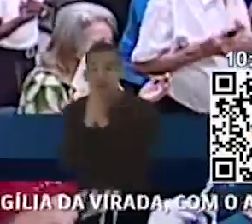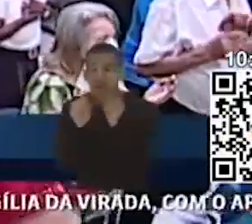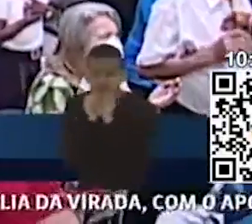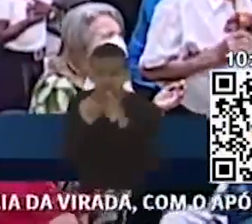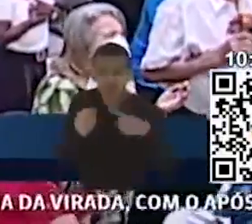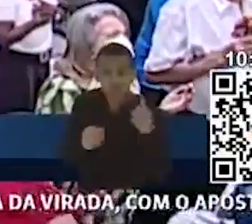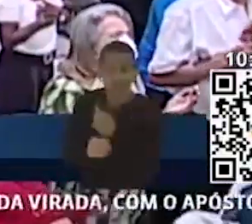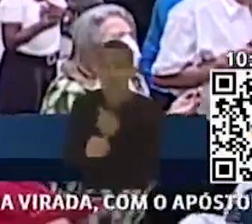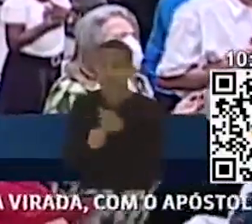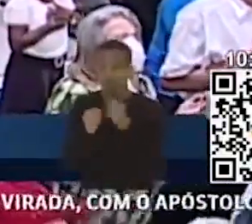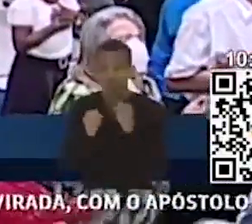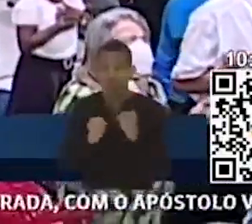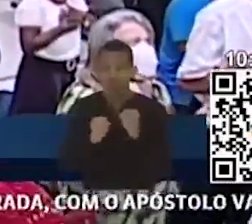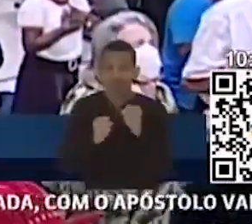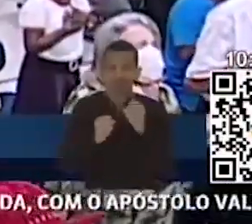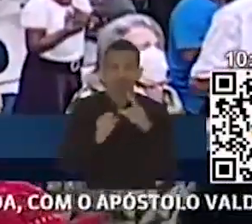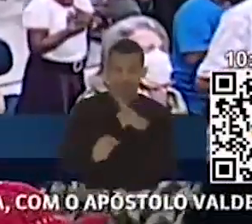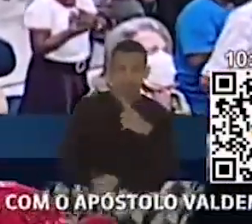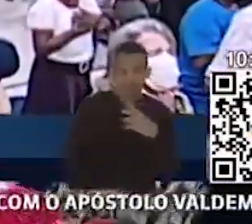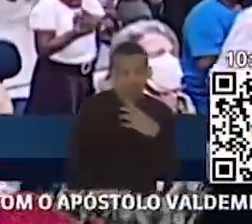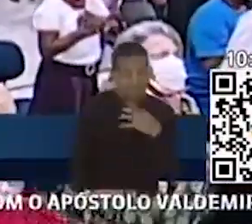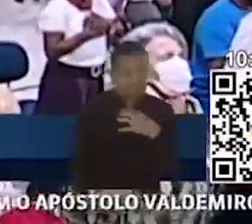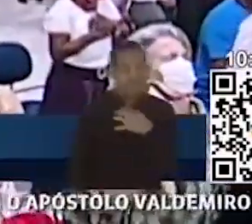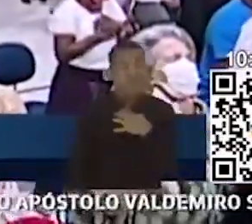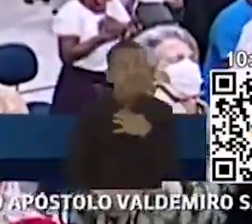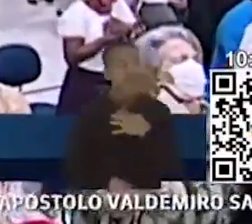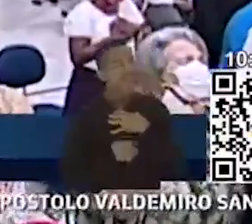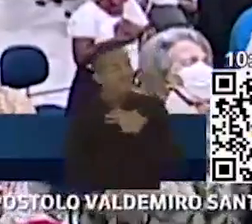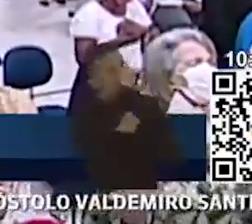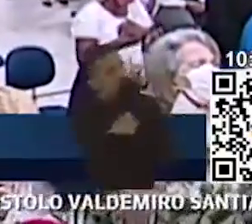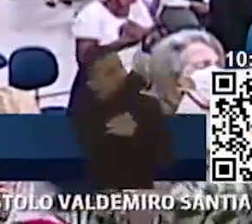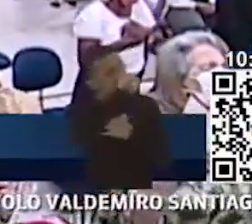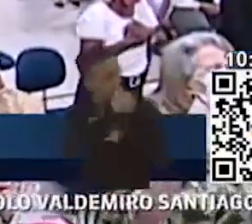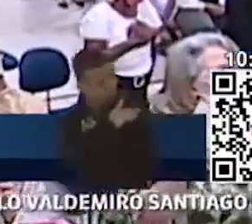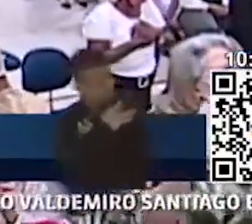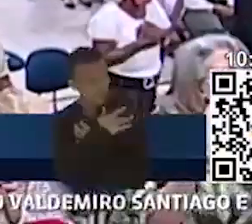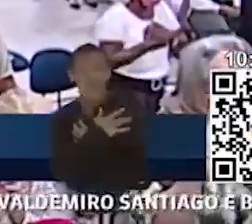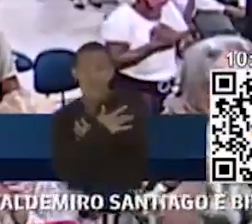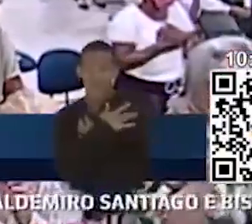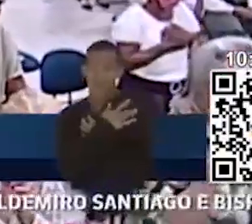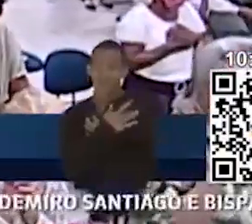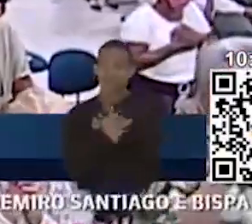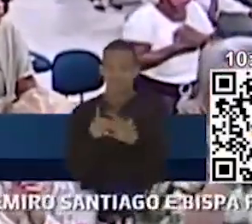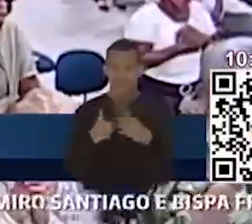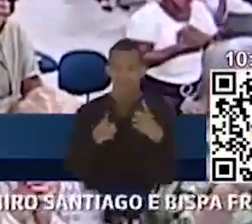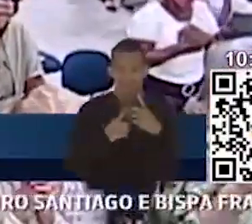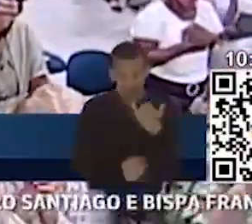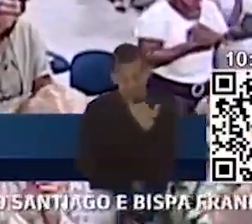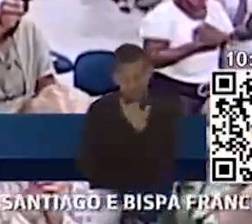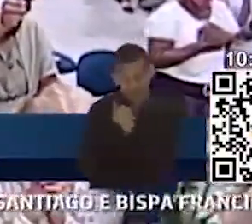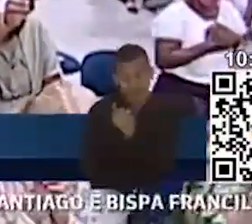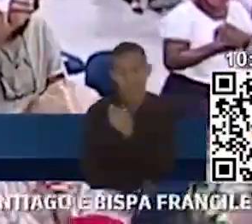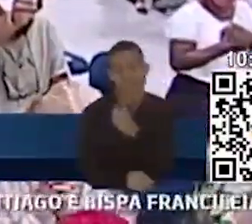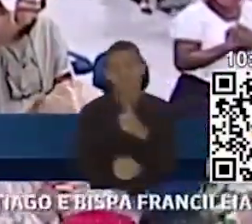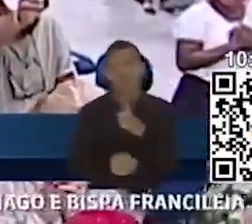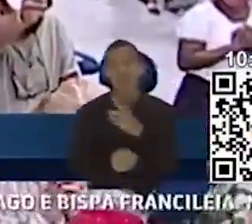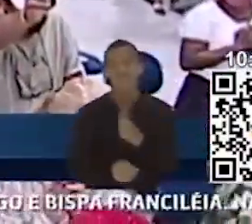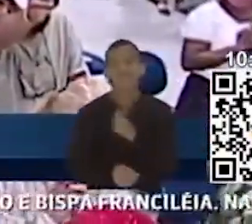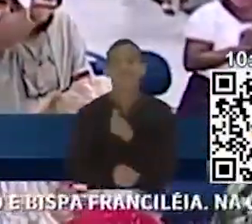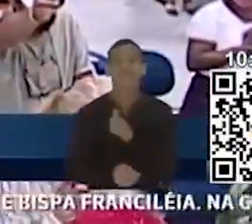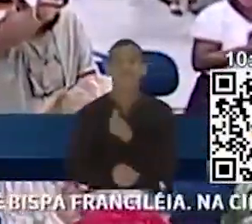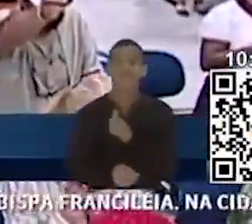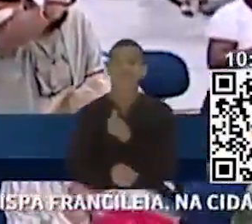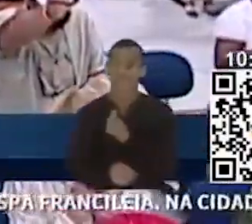neste momento, que ela sinta, Senhor, o Teu toque. Injeta o Teu poder na vida dela,